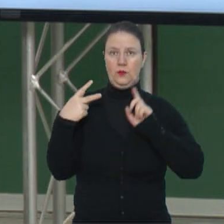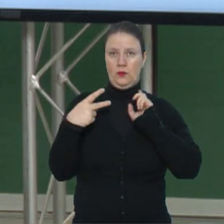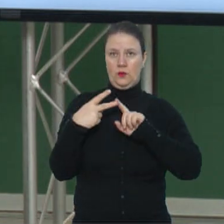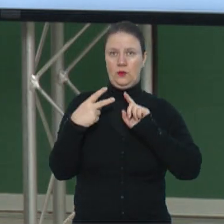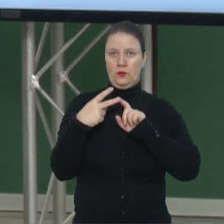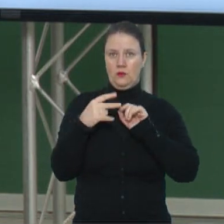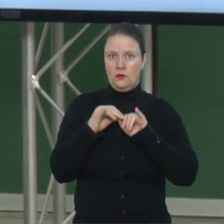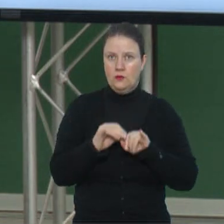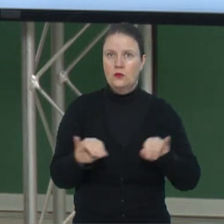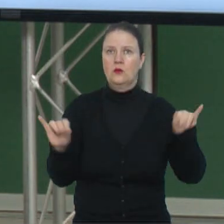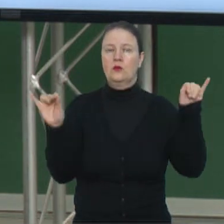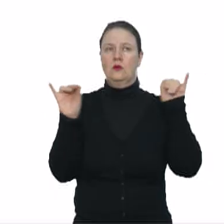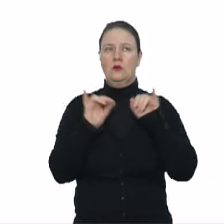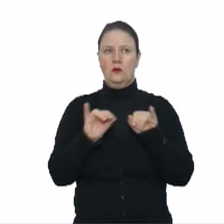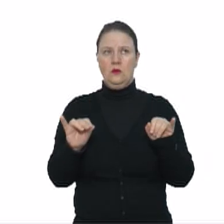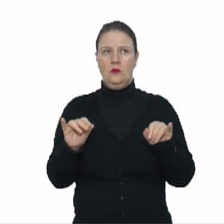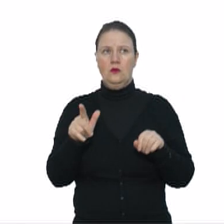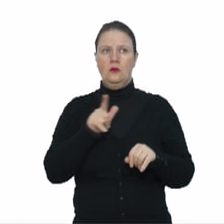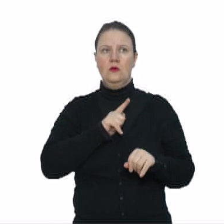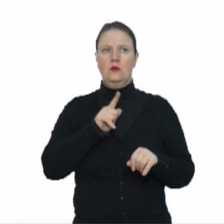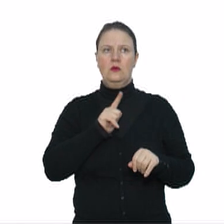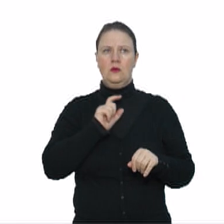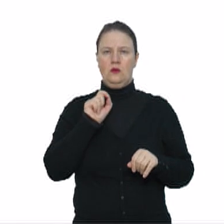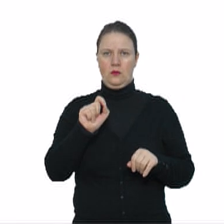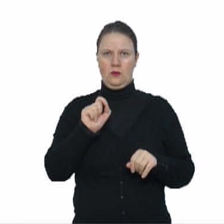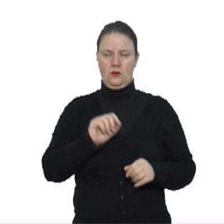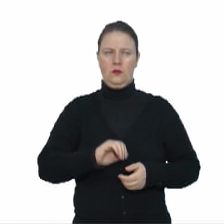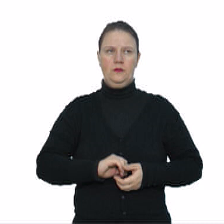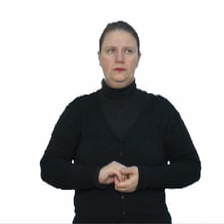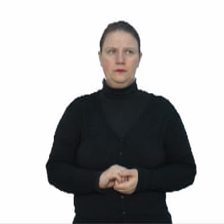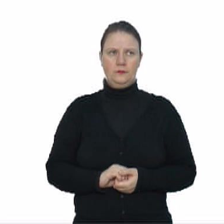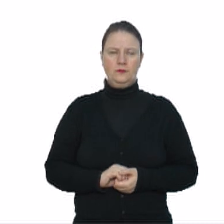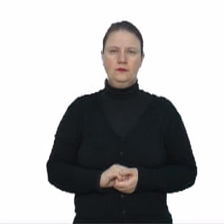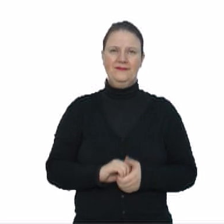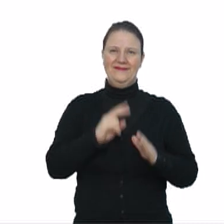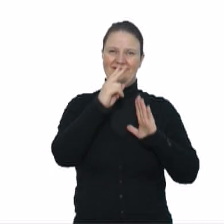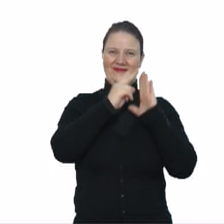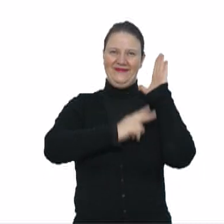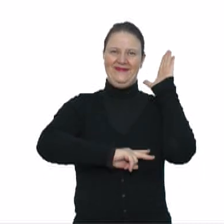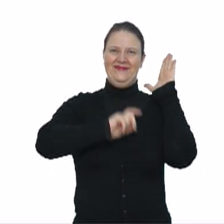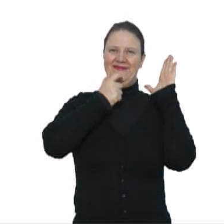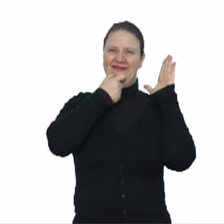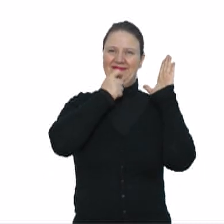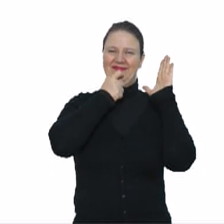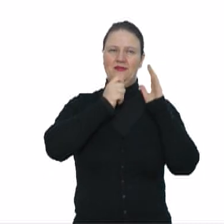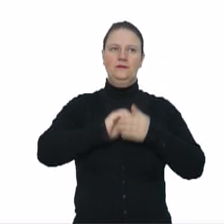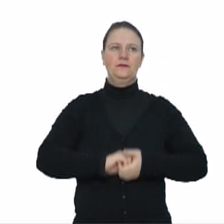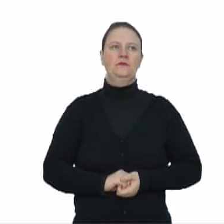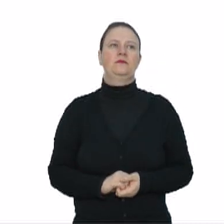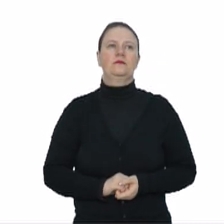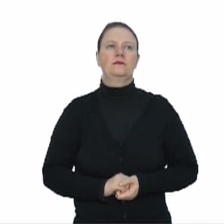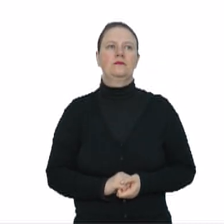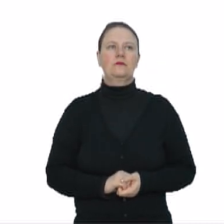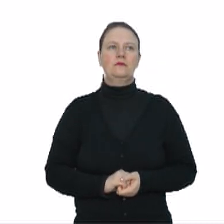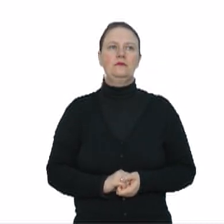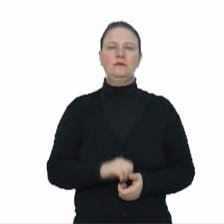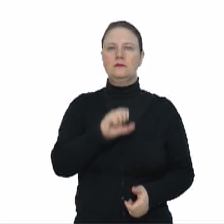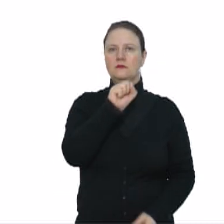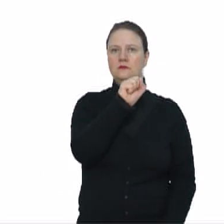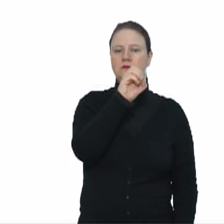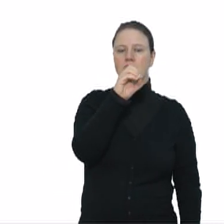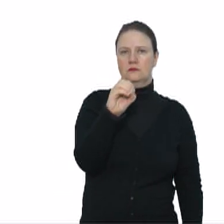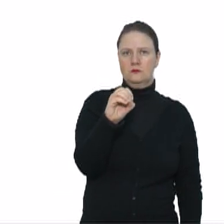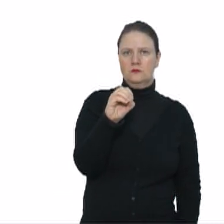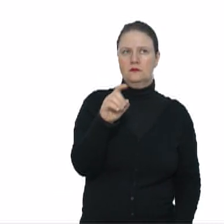advertisement, nós temos ali, ó, portions have grown so has types 2 diabetes. E so ali, então, é